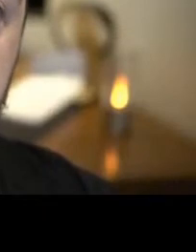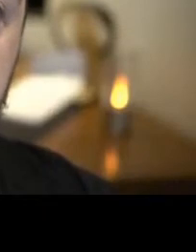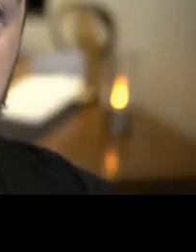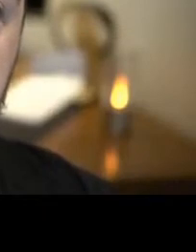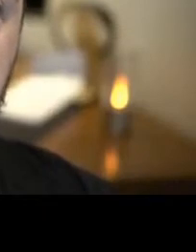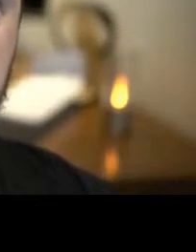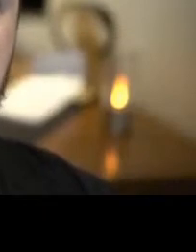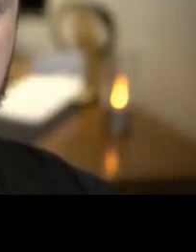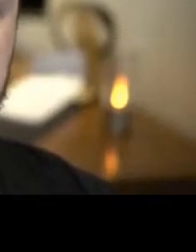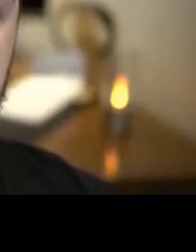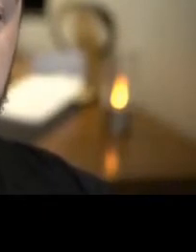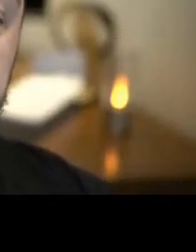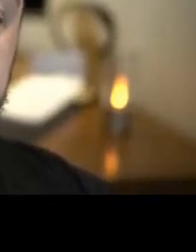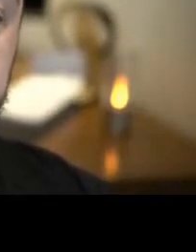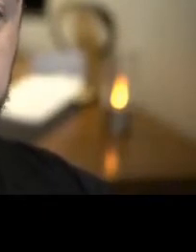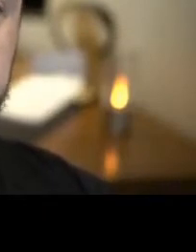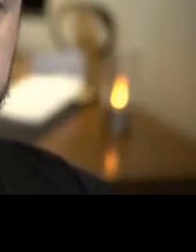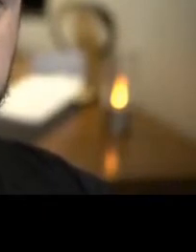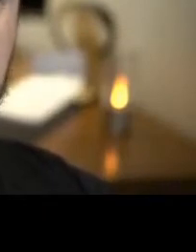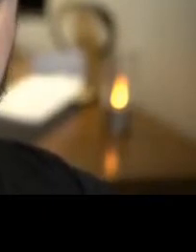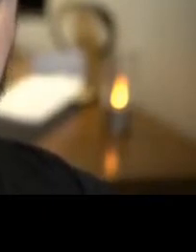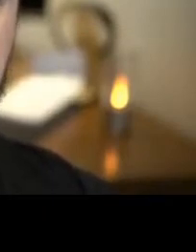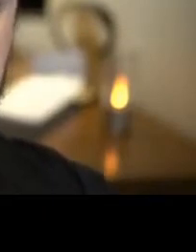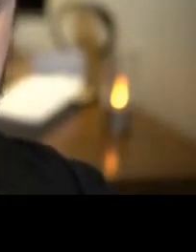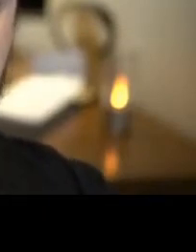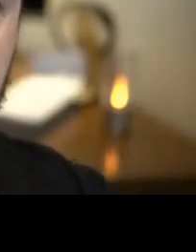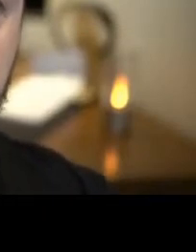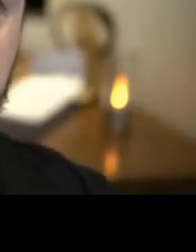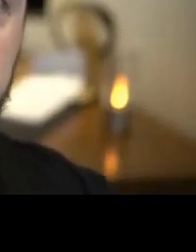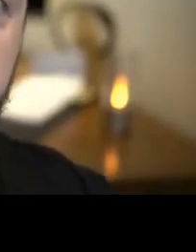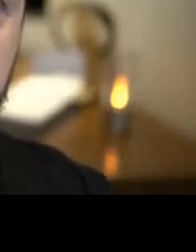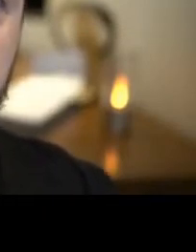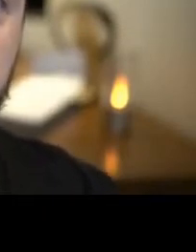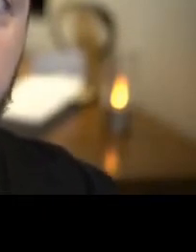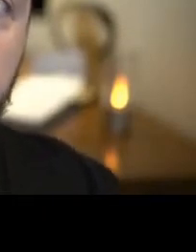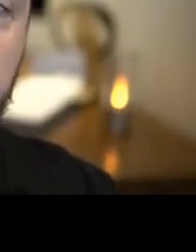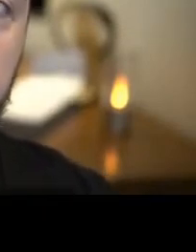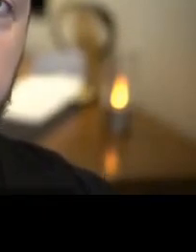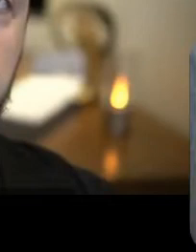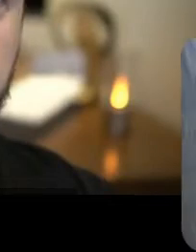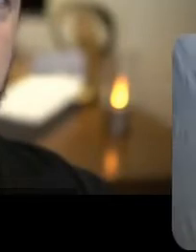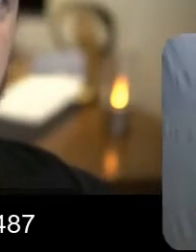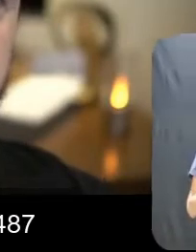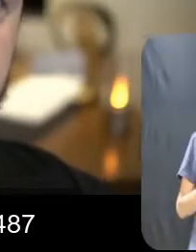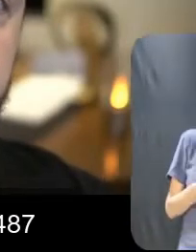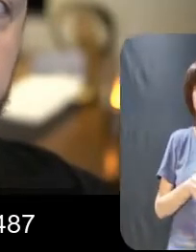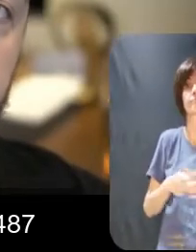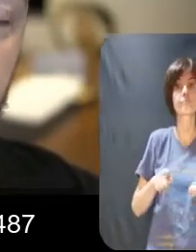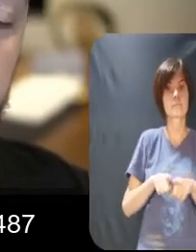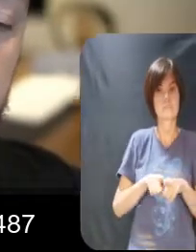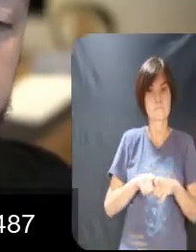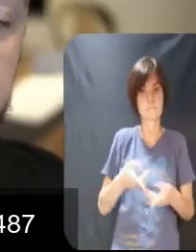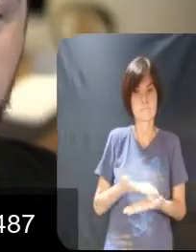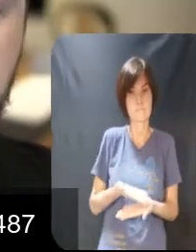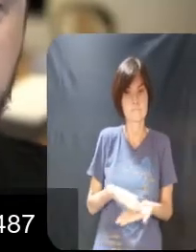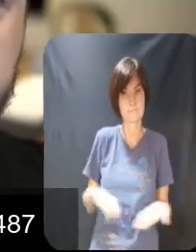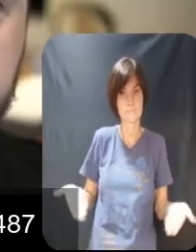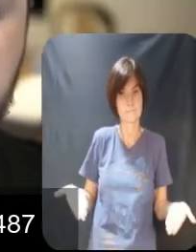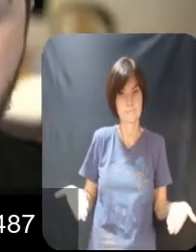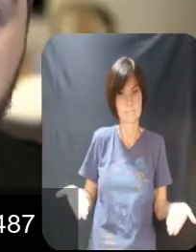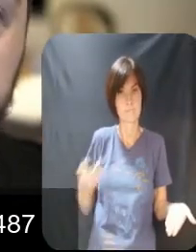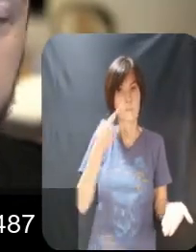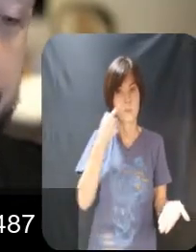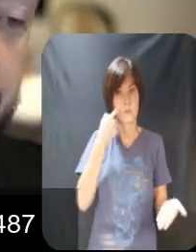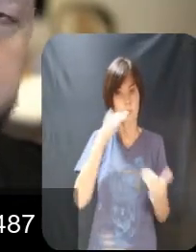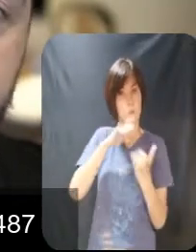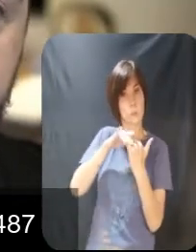se diz que a gente está fazendo. E eu vou deixar o link do meu currículo aqui embaixo, do meu currículo Lattes, se você